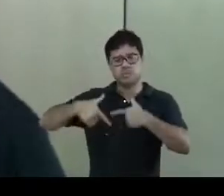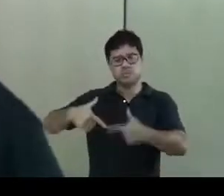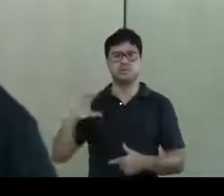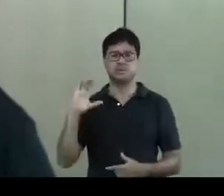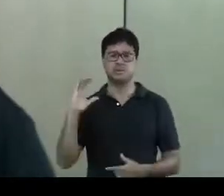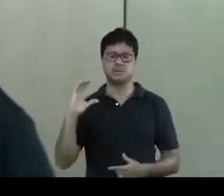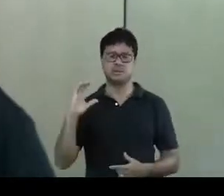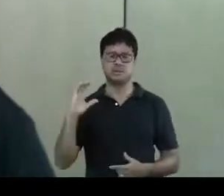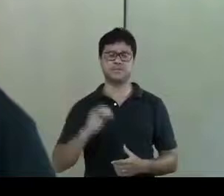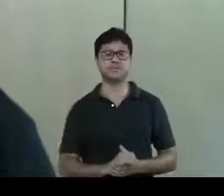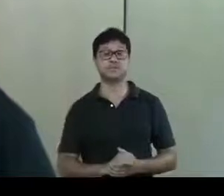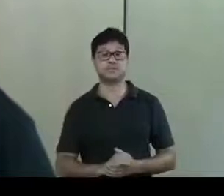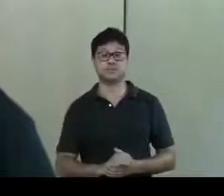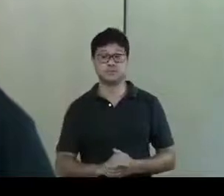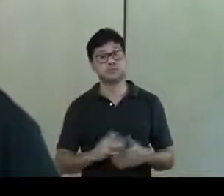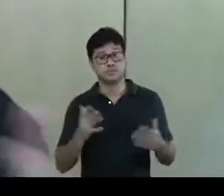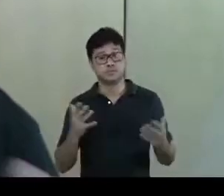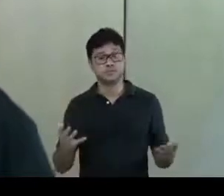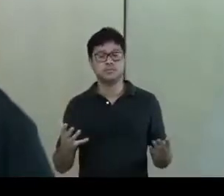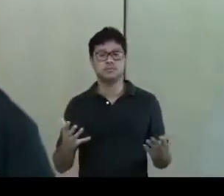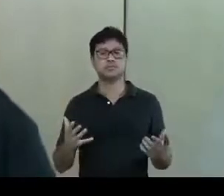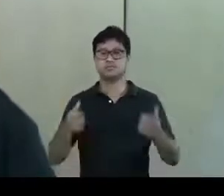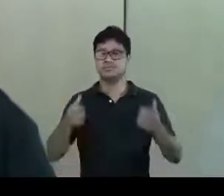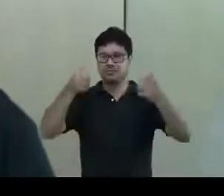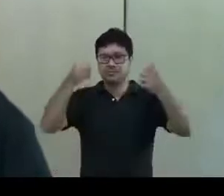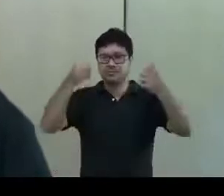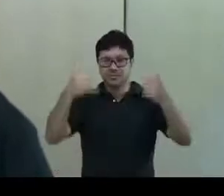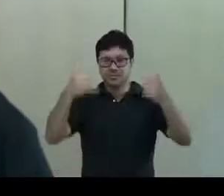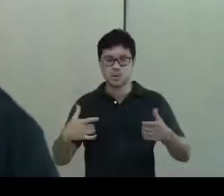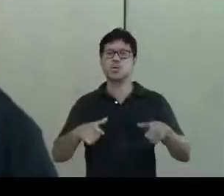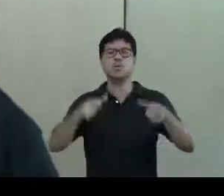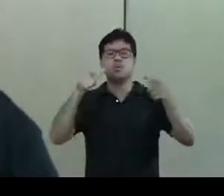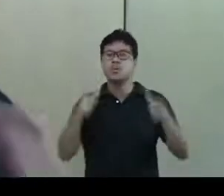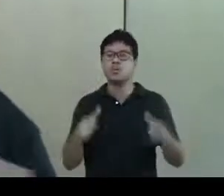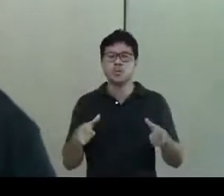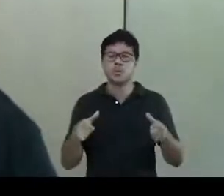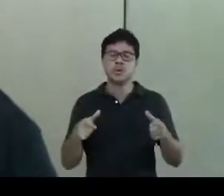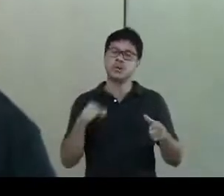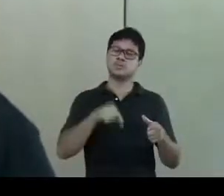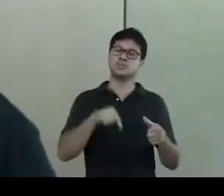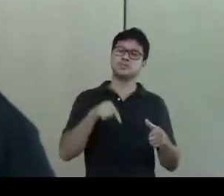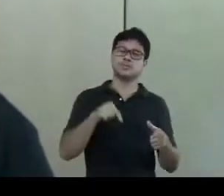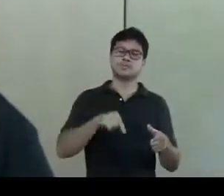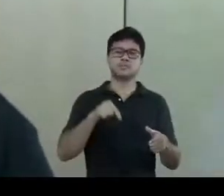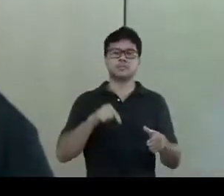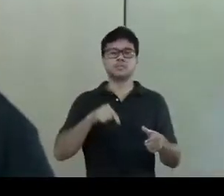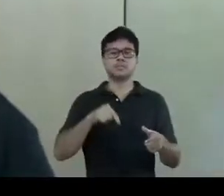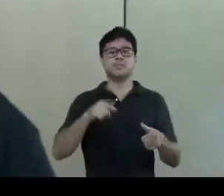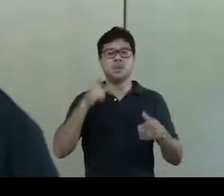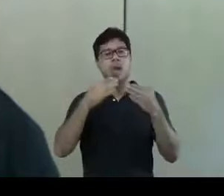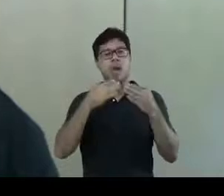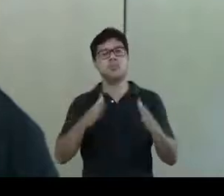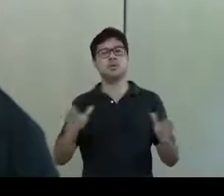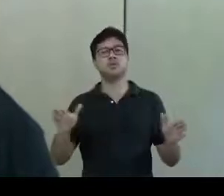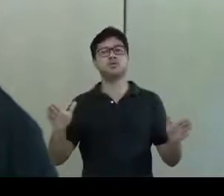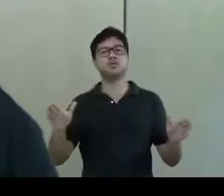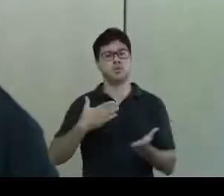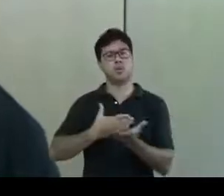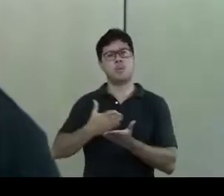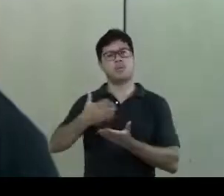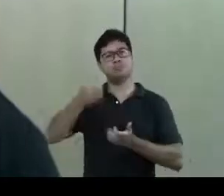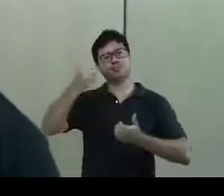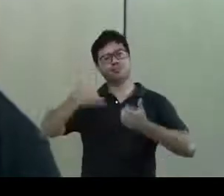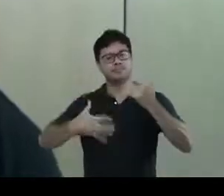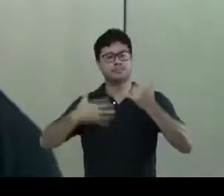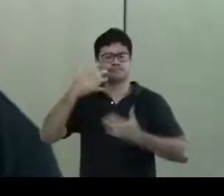ciência. Então, falando um pouco desse lugar e fazendo um pouco essa abertura, que eu